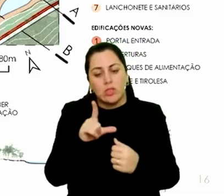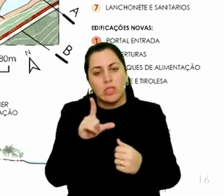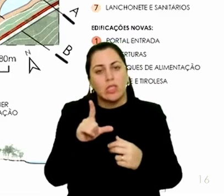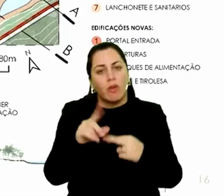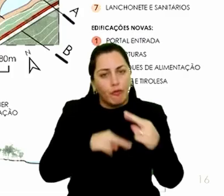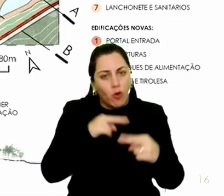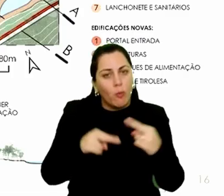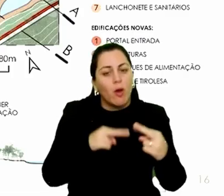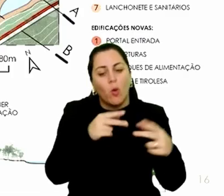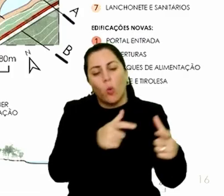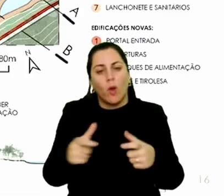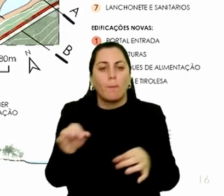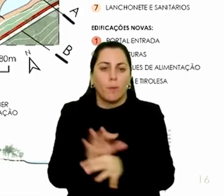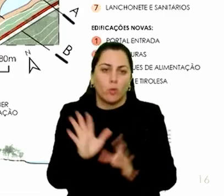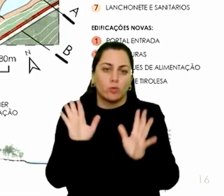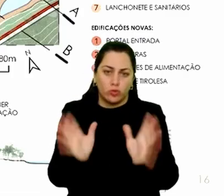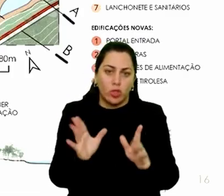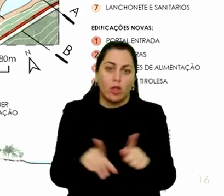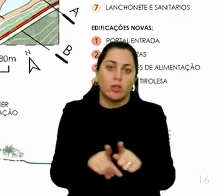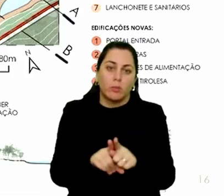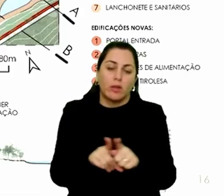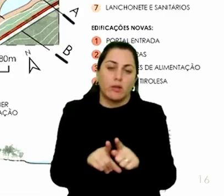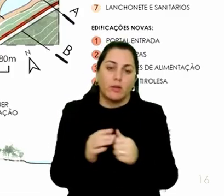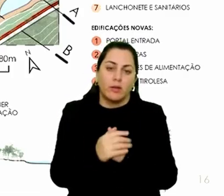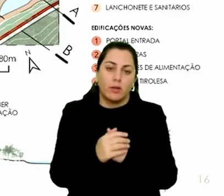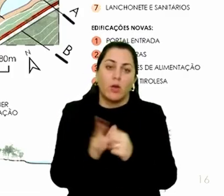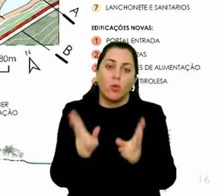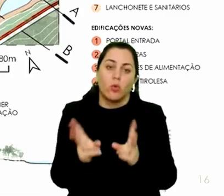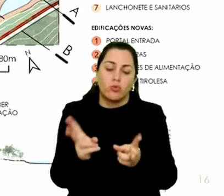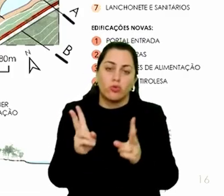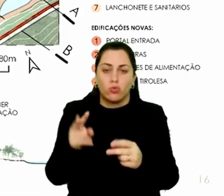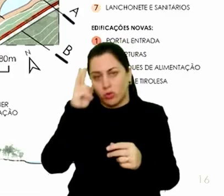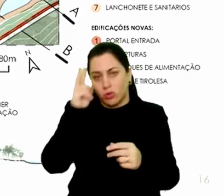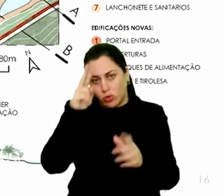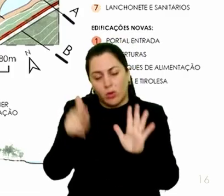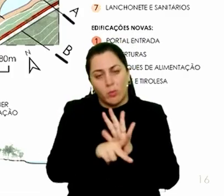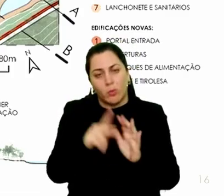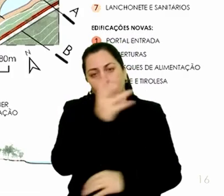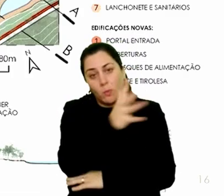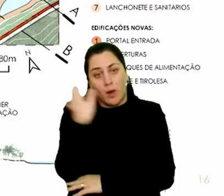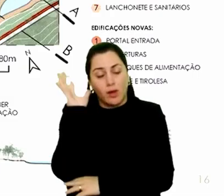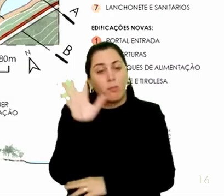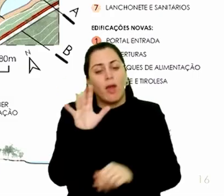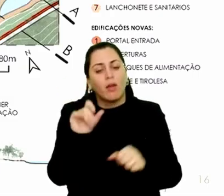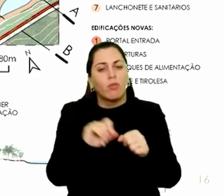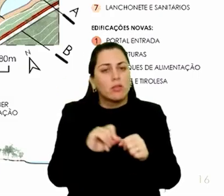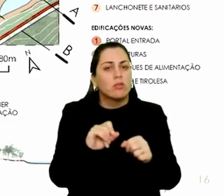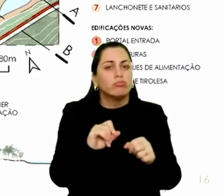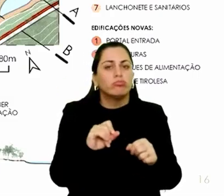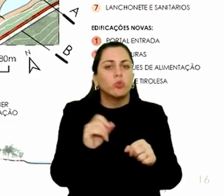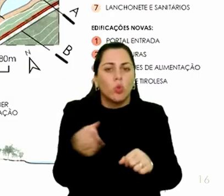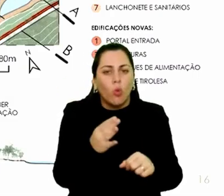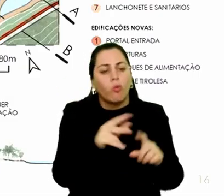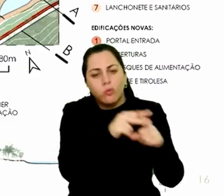para as edificações já existentes, de forma que a gente mantivesse a história do parque, mas revitalizasse elas e